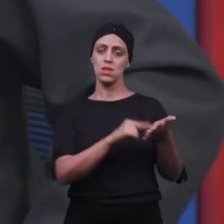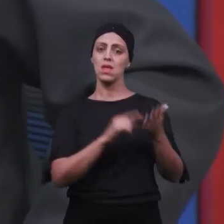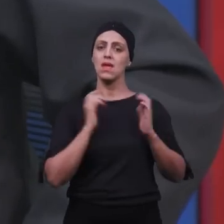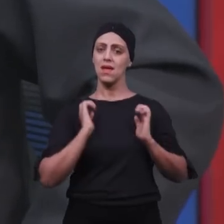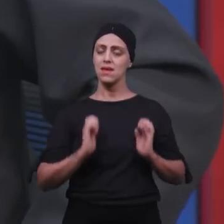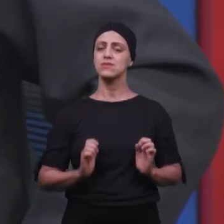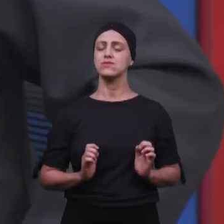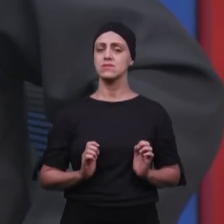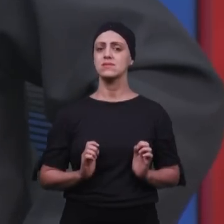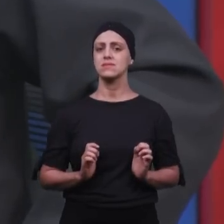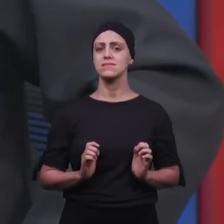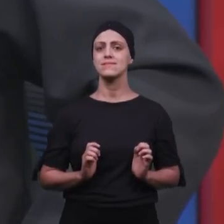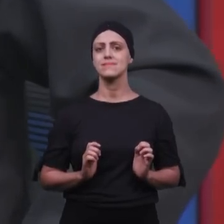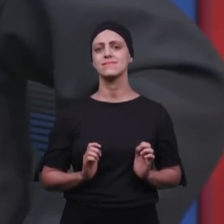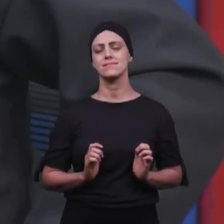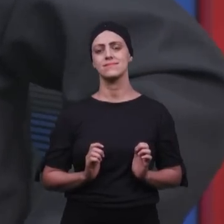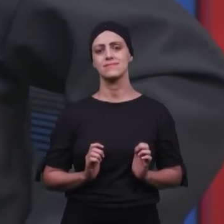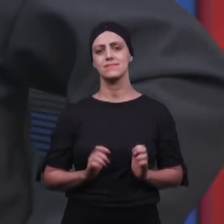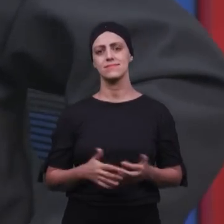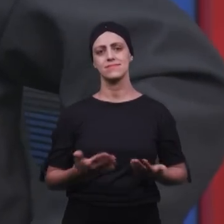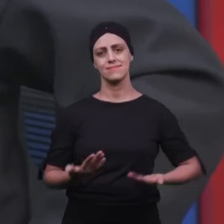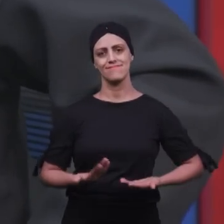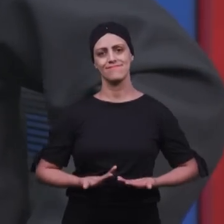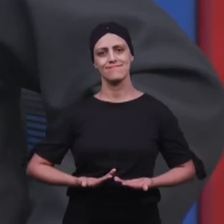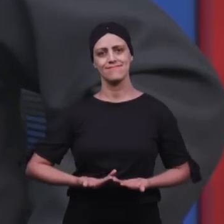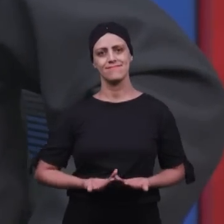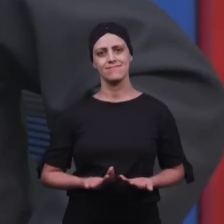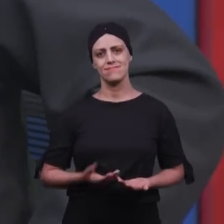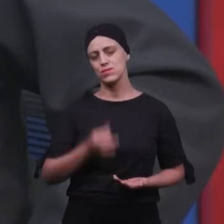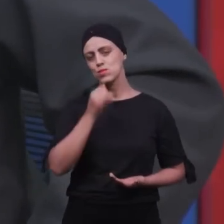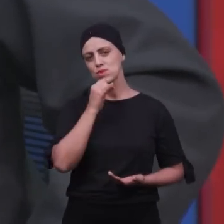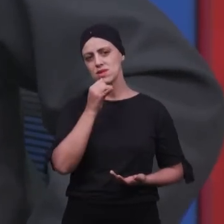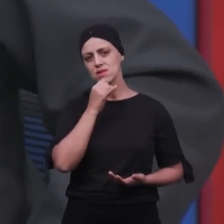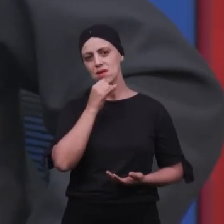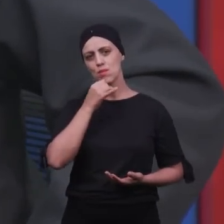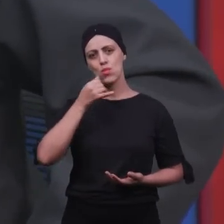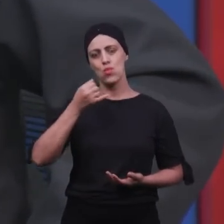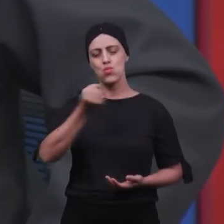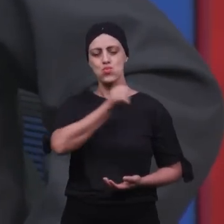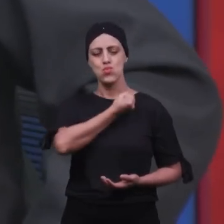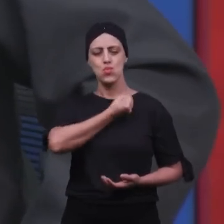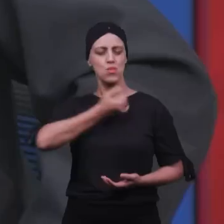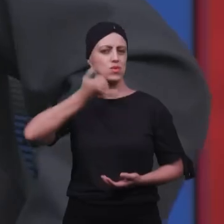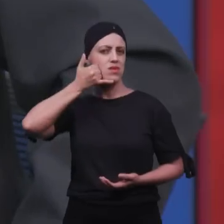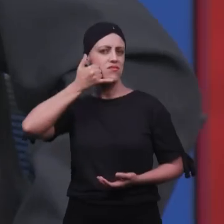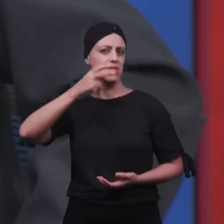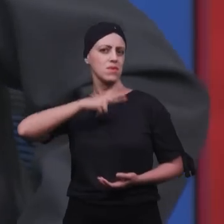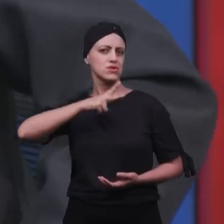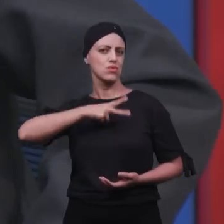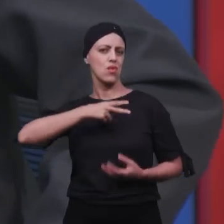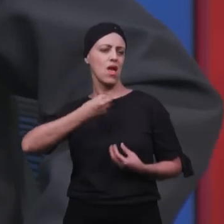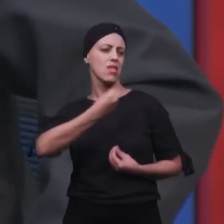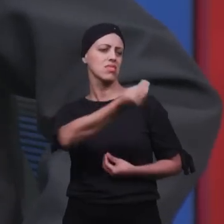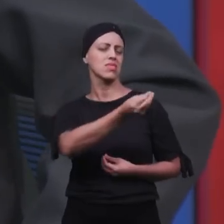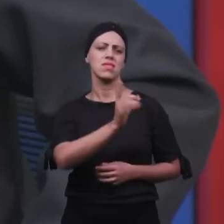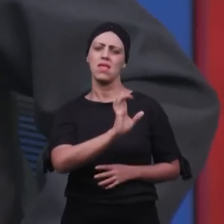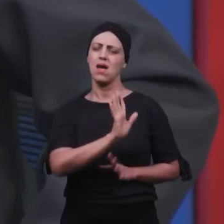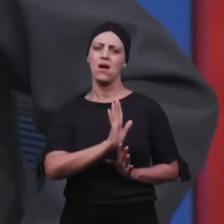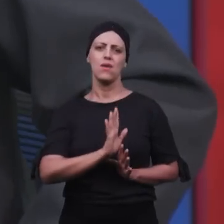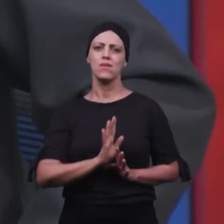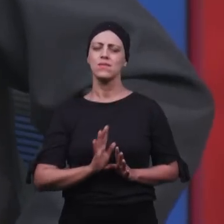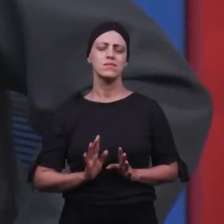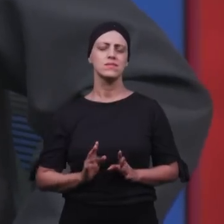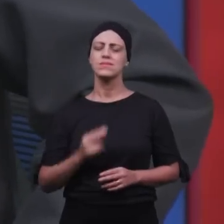essa, né, de não dar o telefone particular, e não só porque vai incomodar o